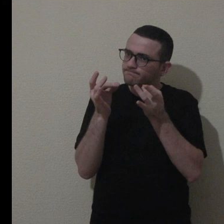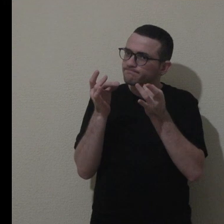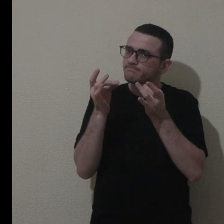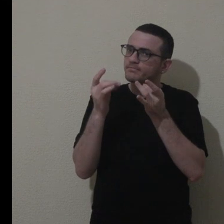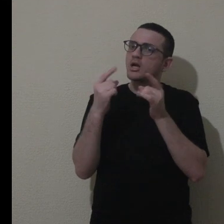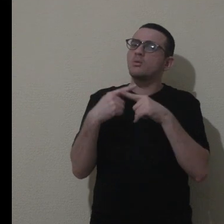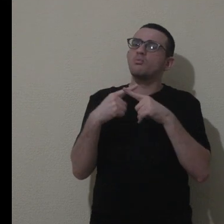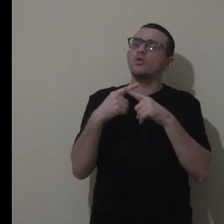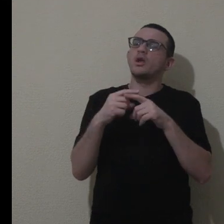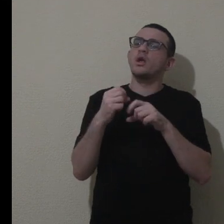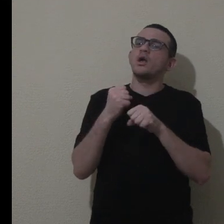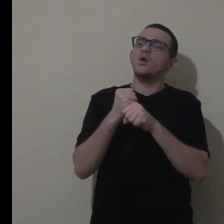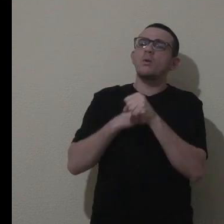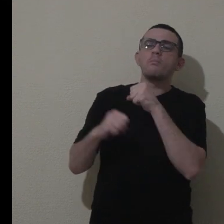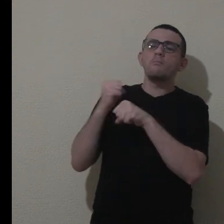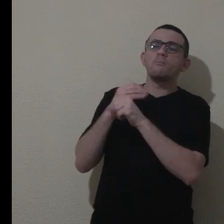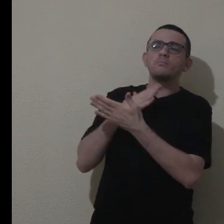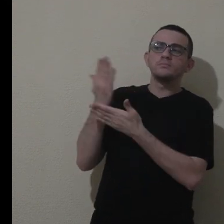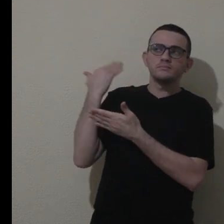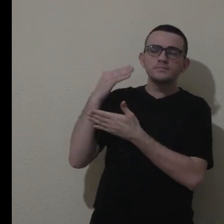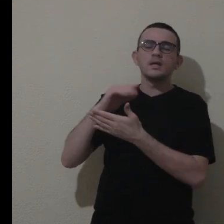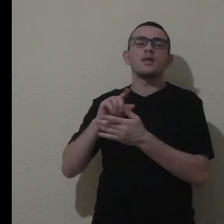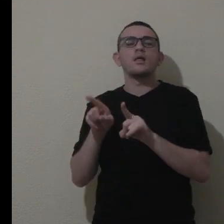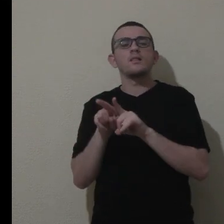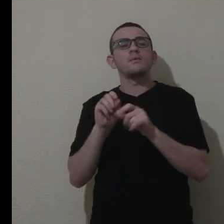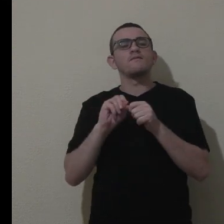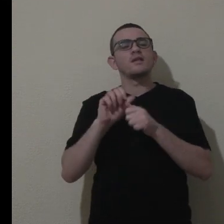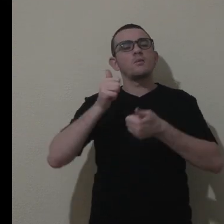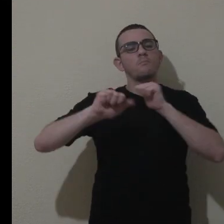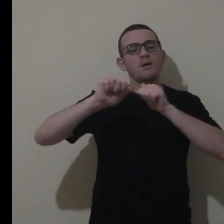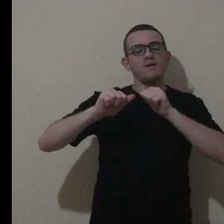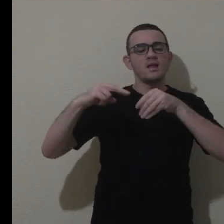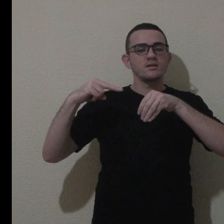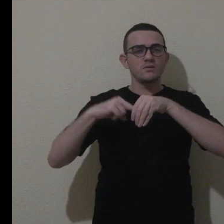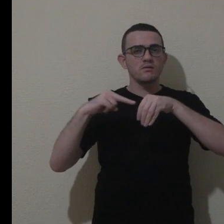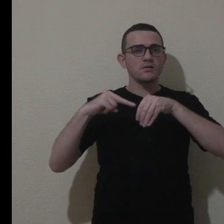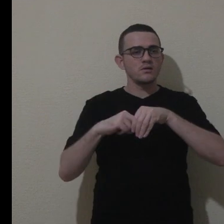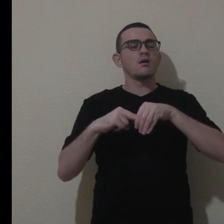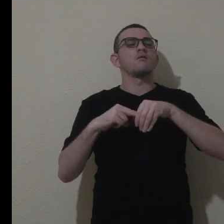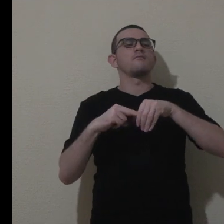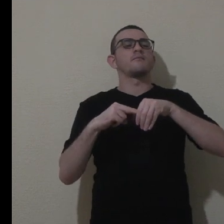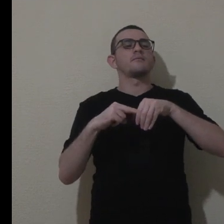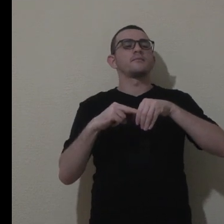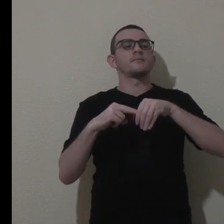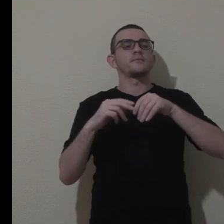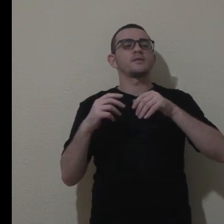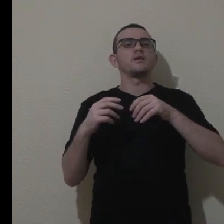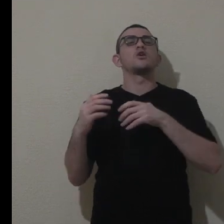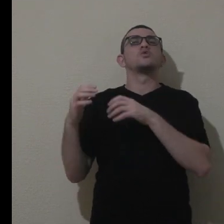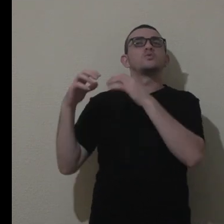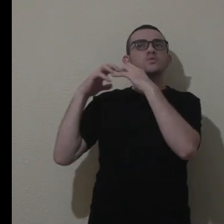intrigante, nessa ano passado também, que fizeram uma avaliação de ressonância magnética